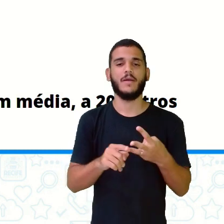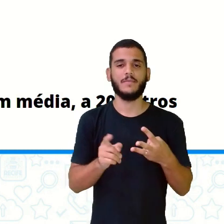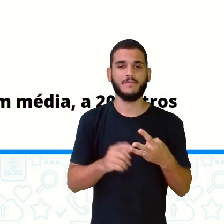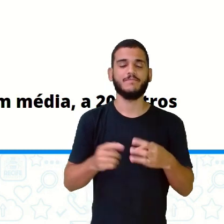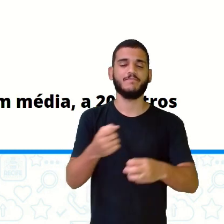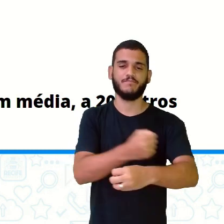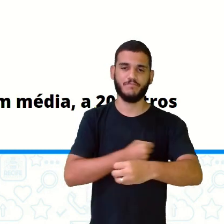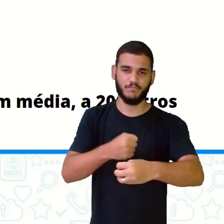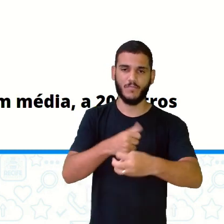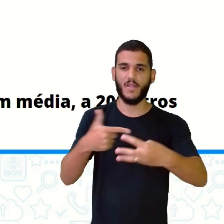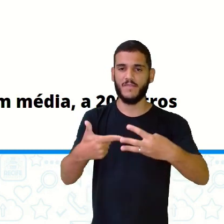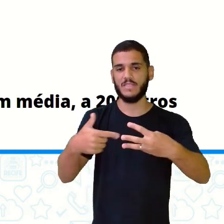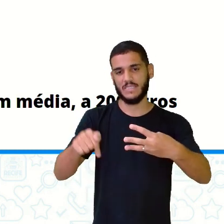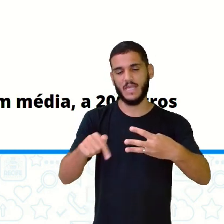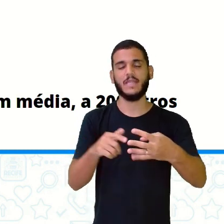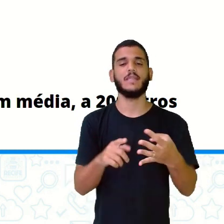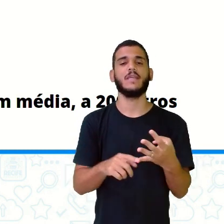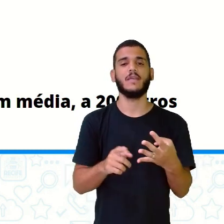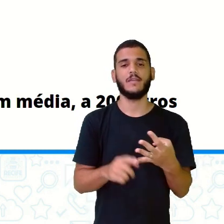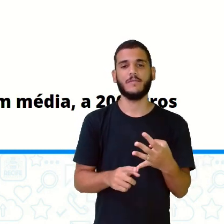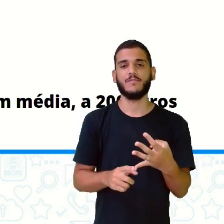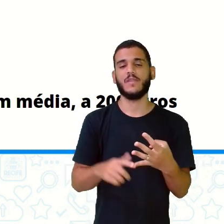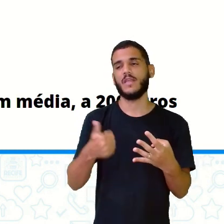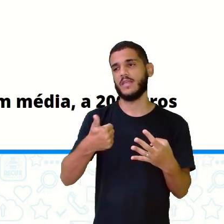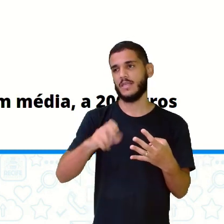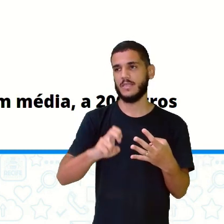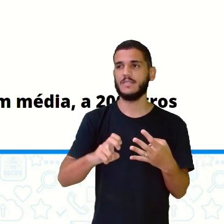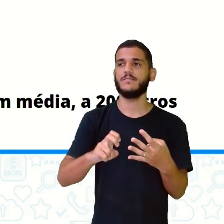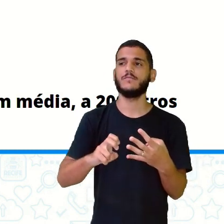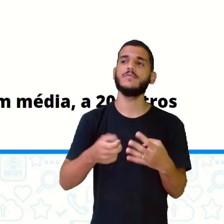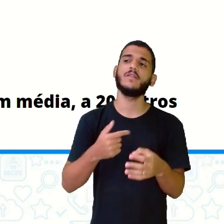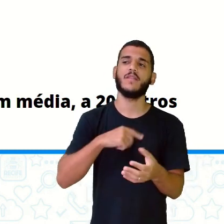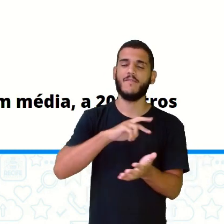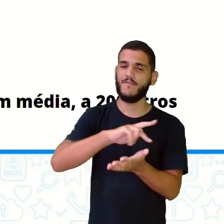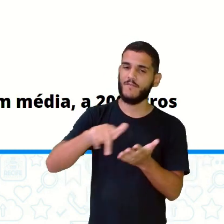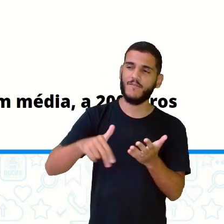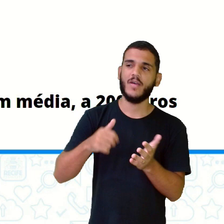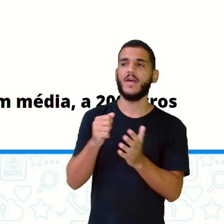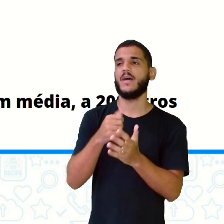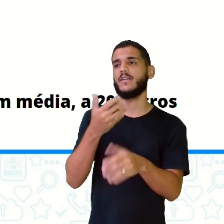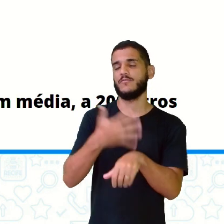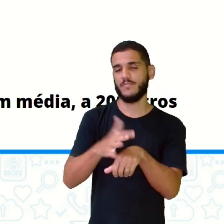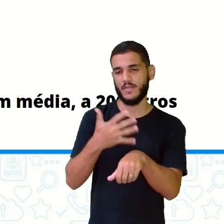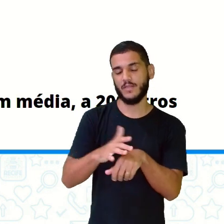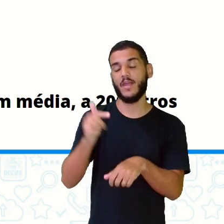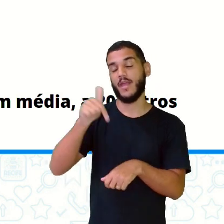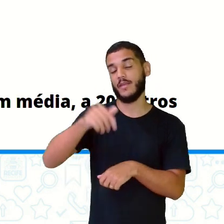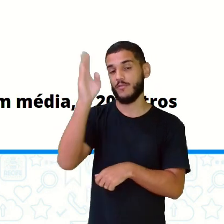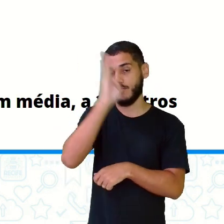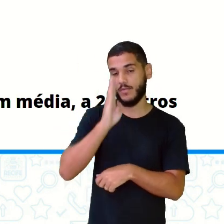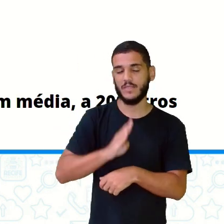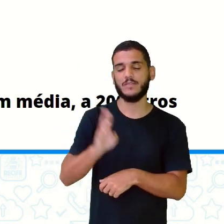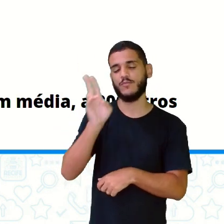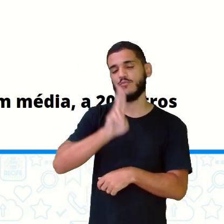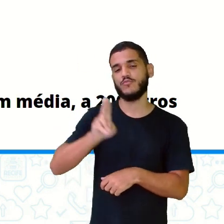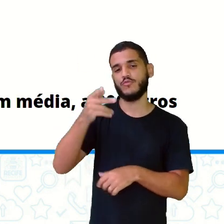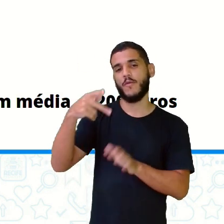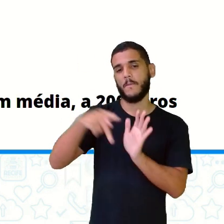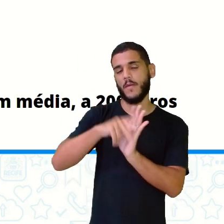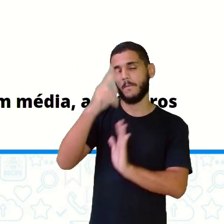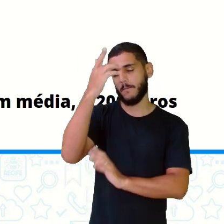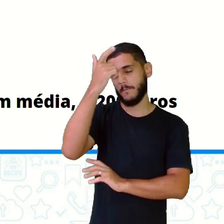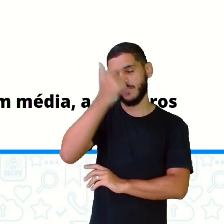e beber e 15% são para as demais atividades. No Brasil, o consumo de água por pessoa chega em média